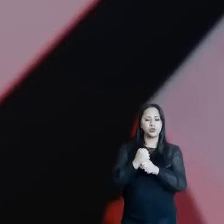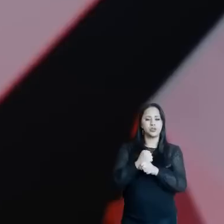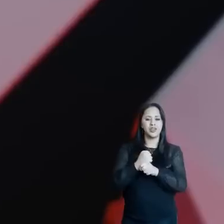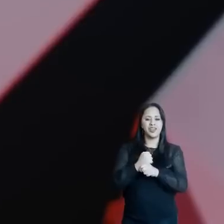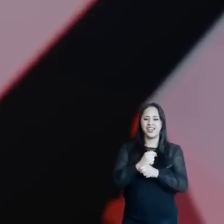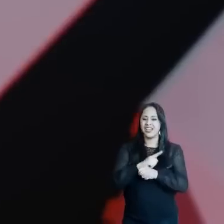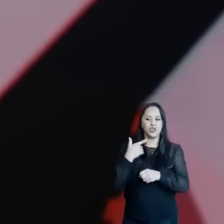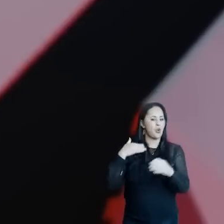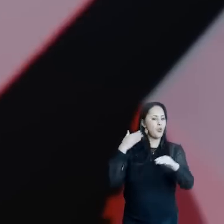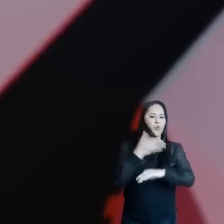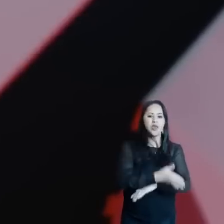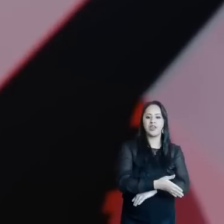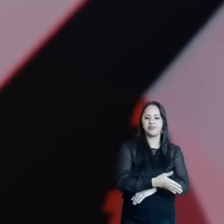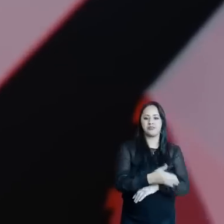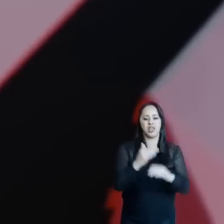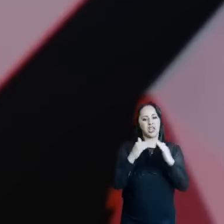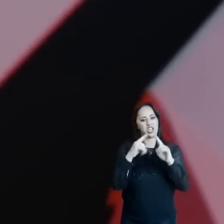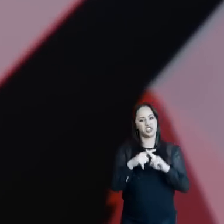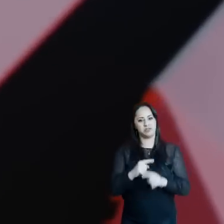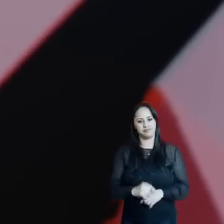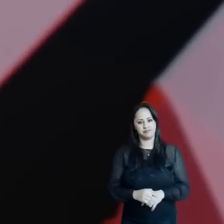desigrejado porque